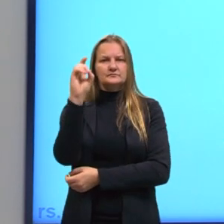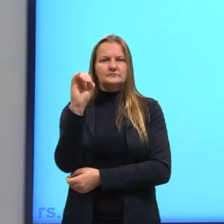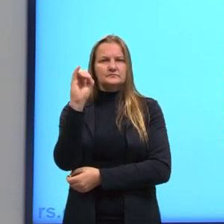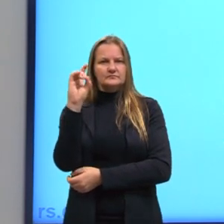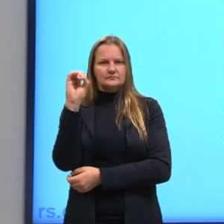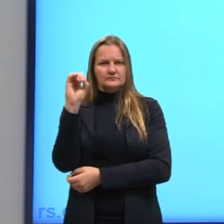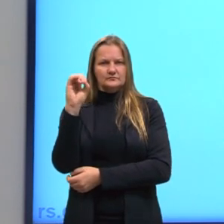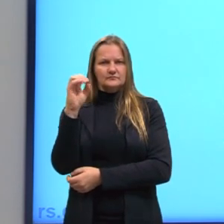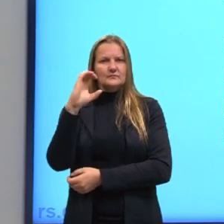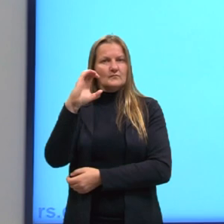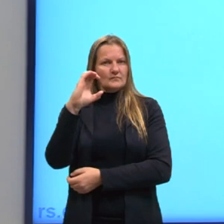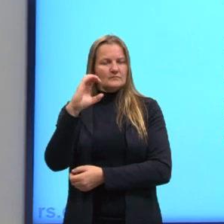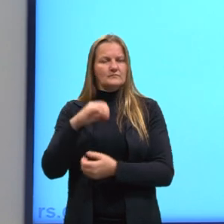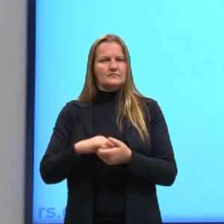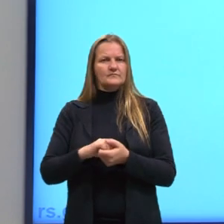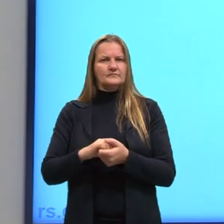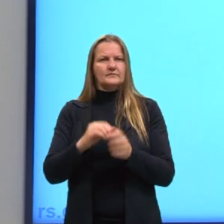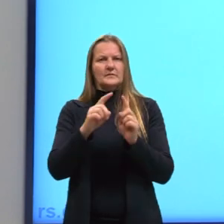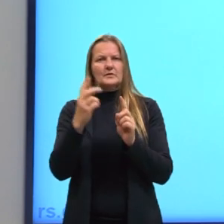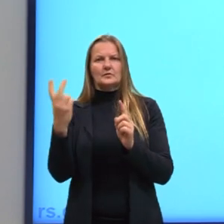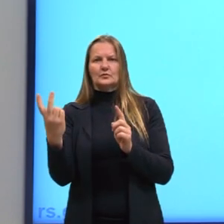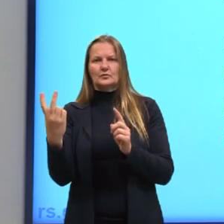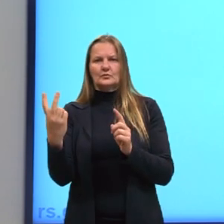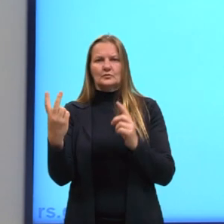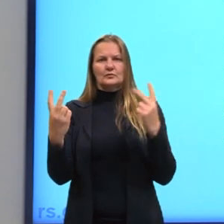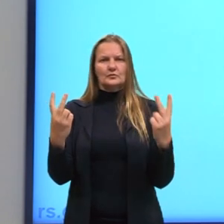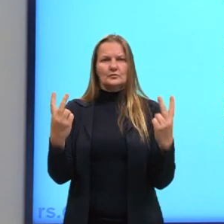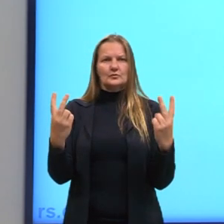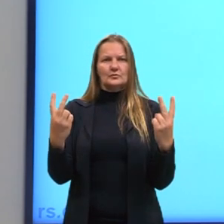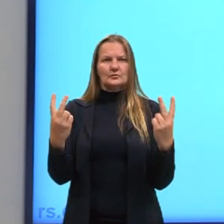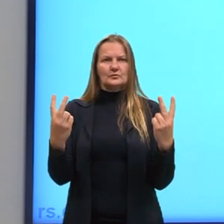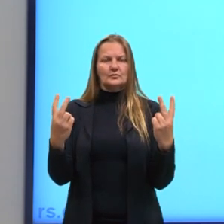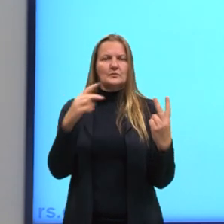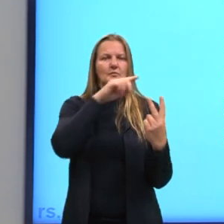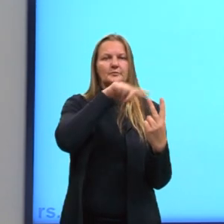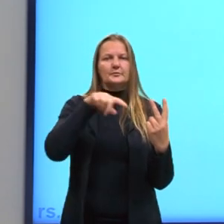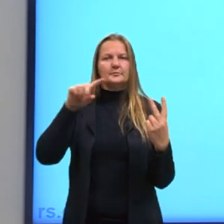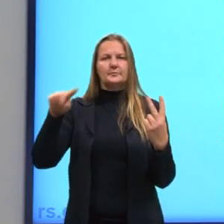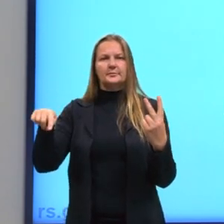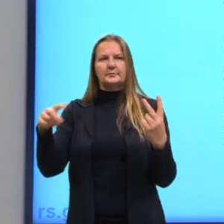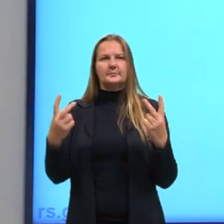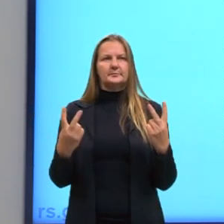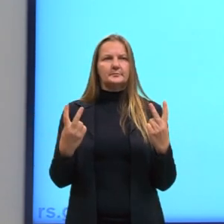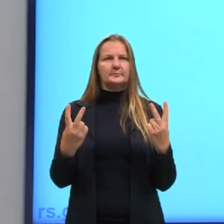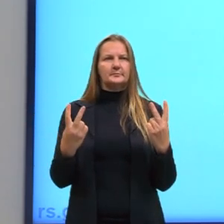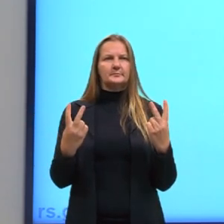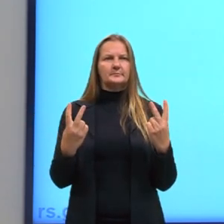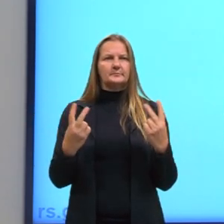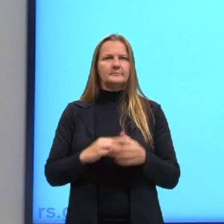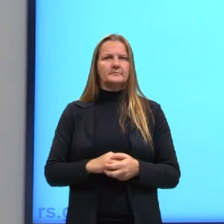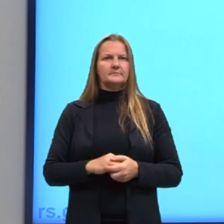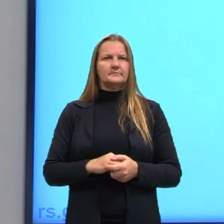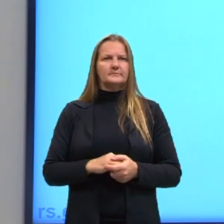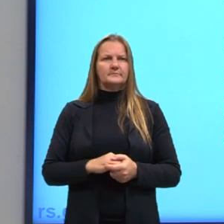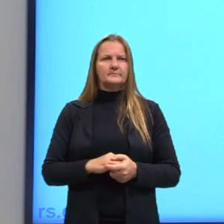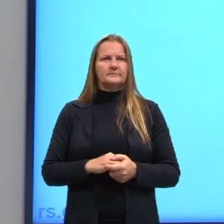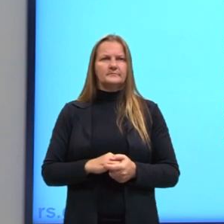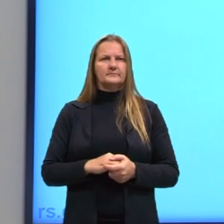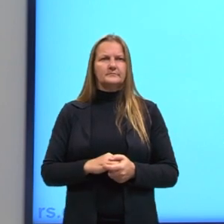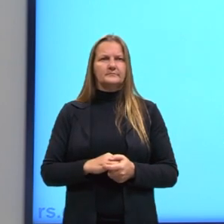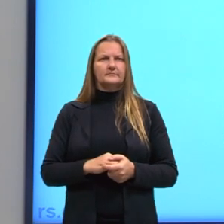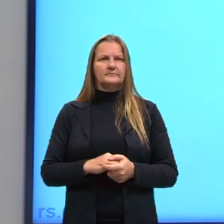reagentes e eu tenho dois do dióxido de carbono no lado dos produtos eles vão se anulando minha que eu trouxe os os